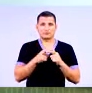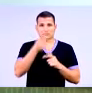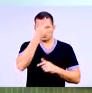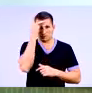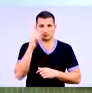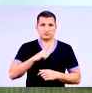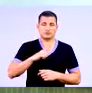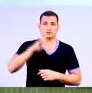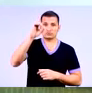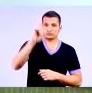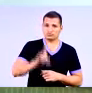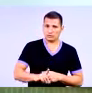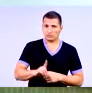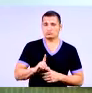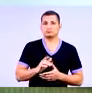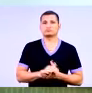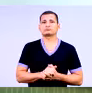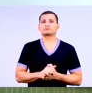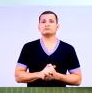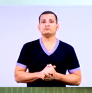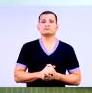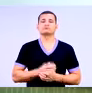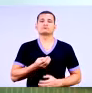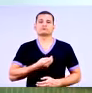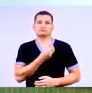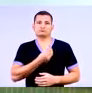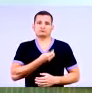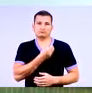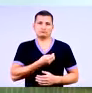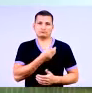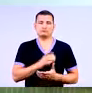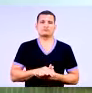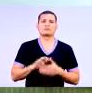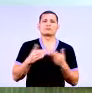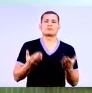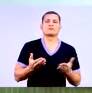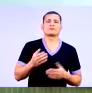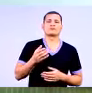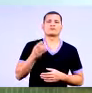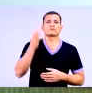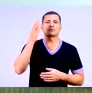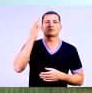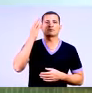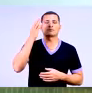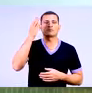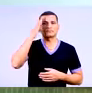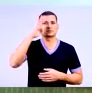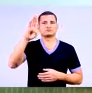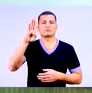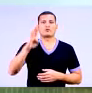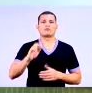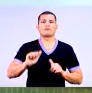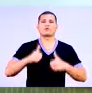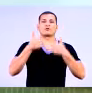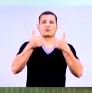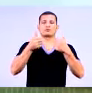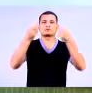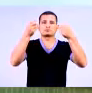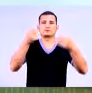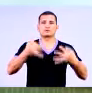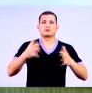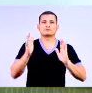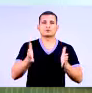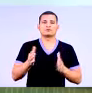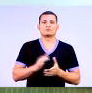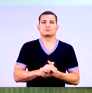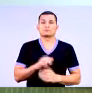direitos inalienáveis de viver, né? Qual é o direito? O principal valor que nós falamos aqui já, gente, espero